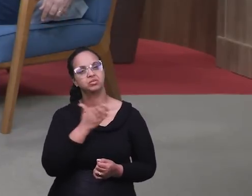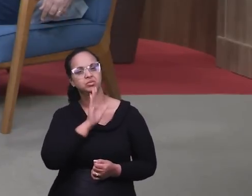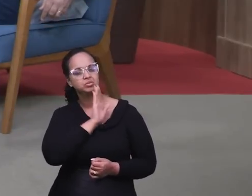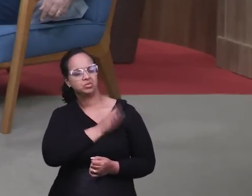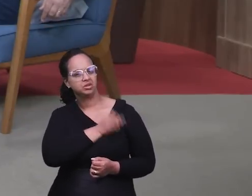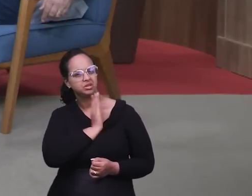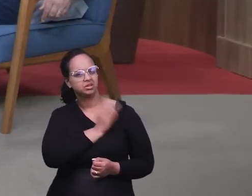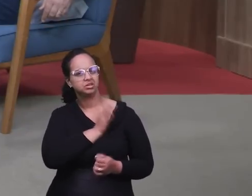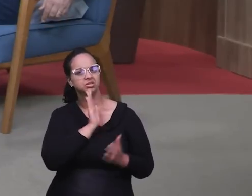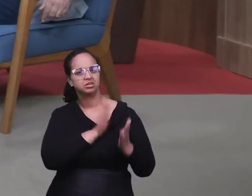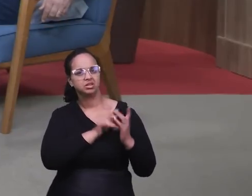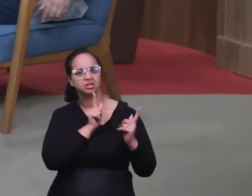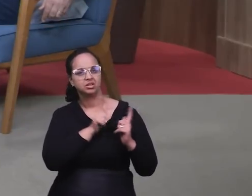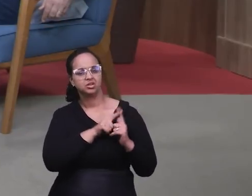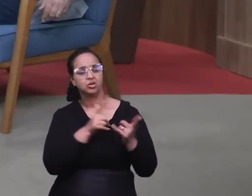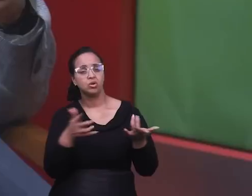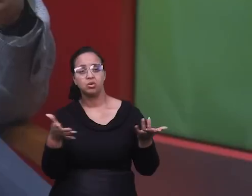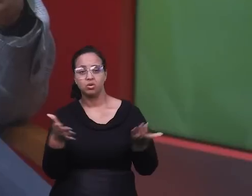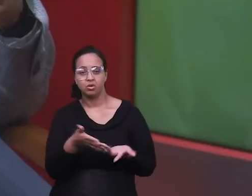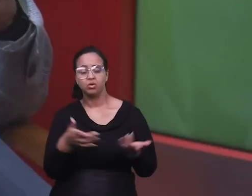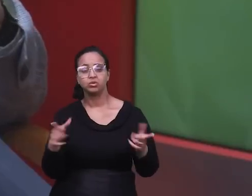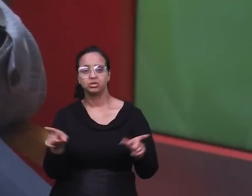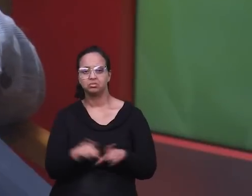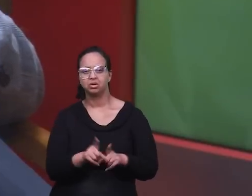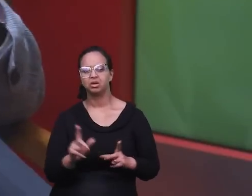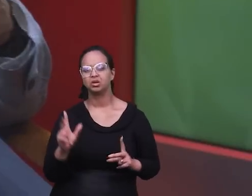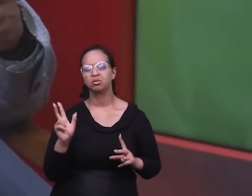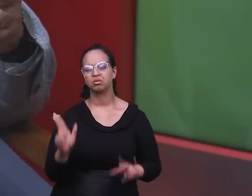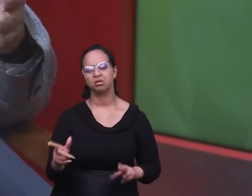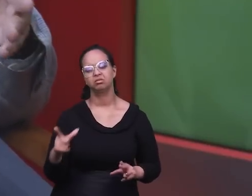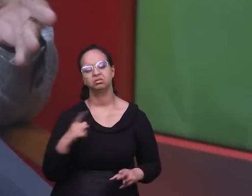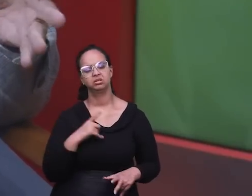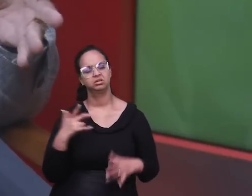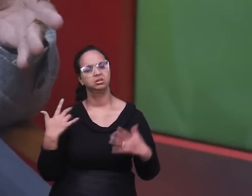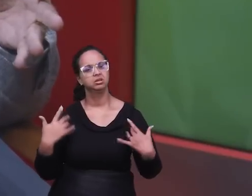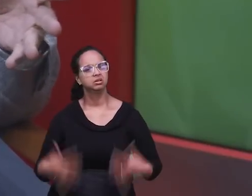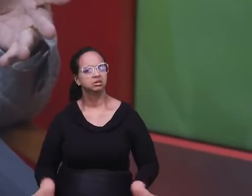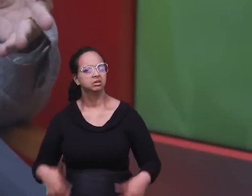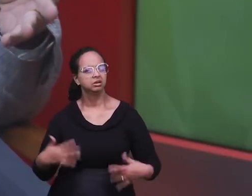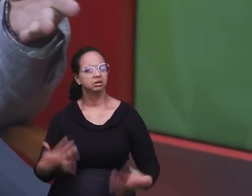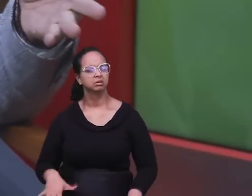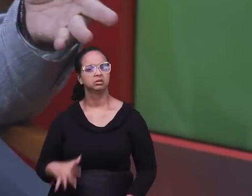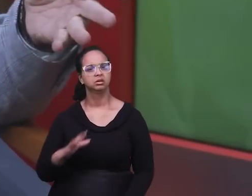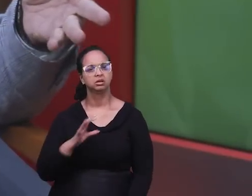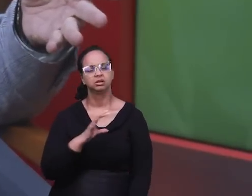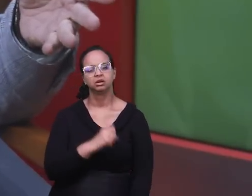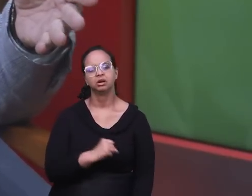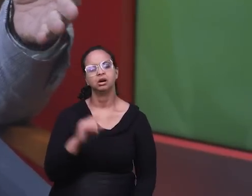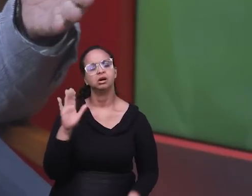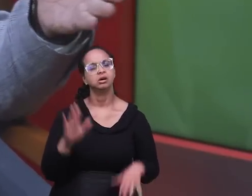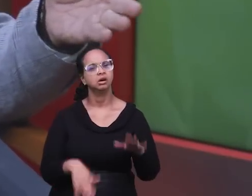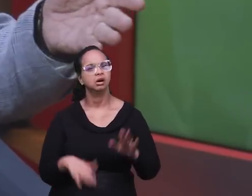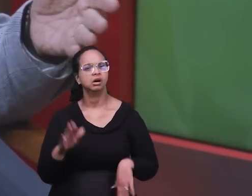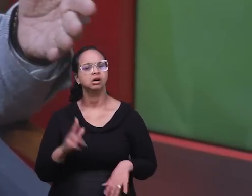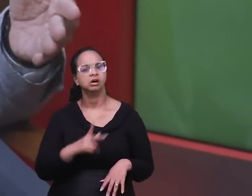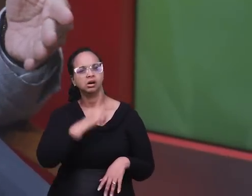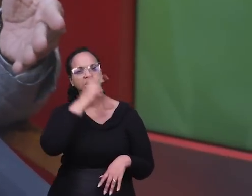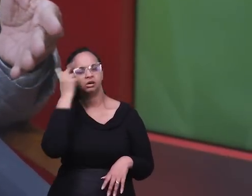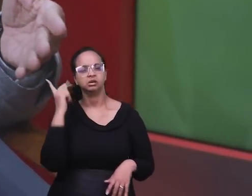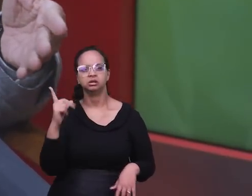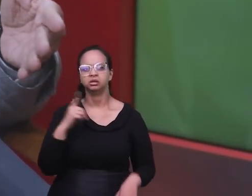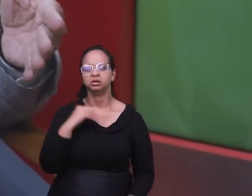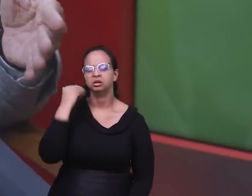no coração da igreja. Hoje também, né, Jesus, muitos passam as suas provas por amor ao Senhor Jesus. Às vezes a pessoa